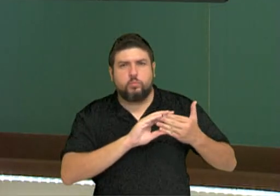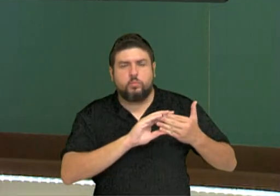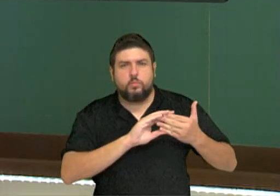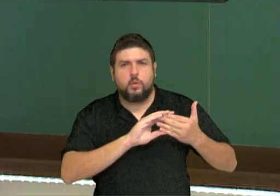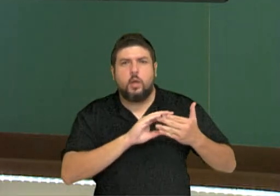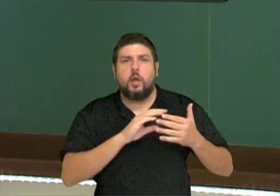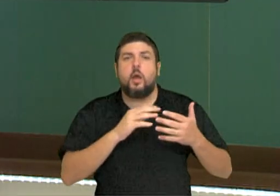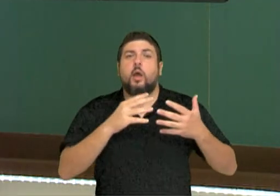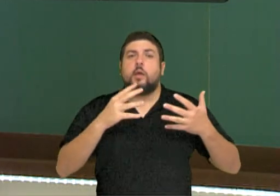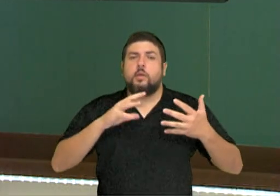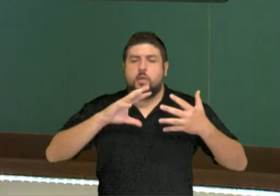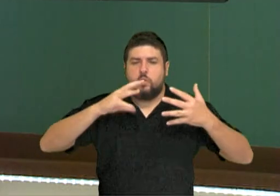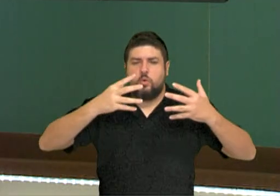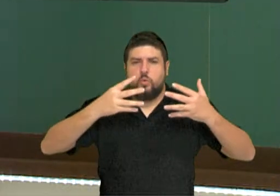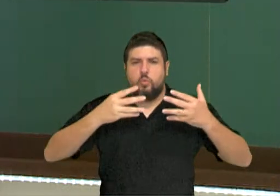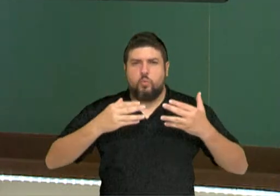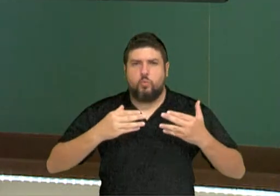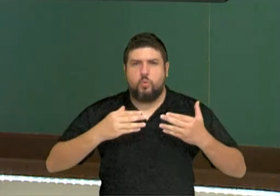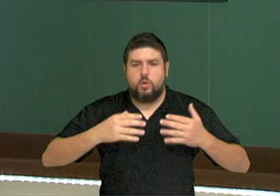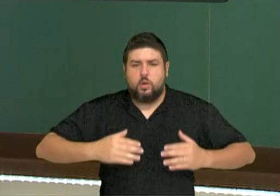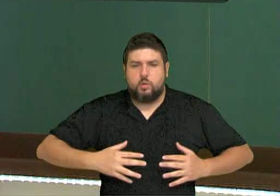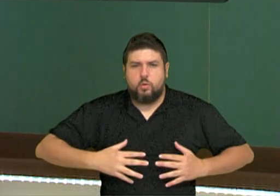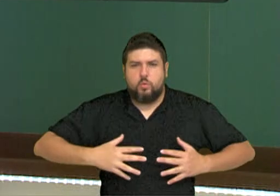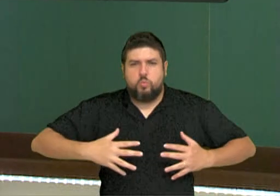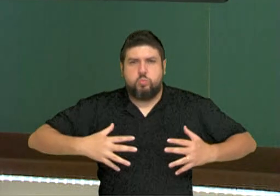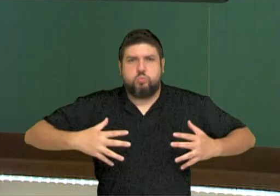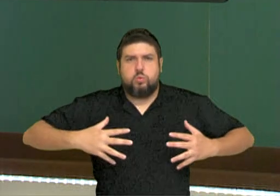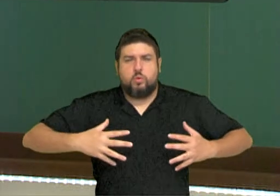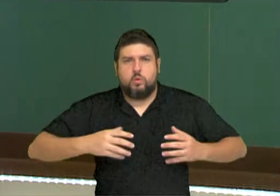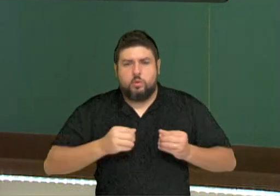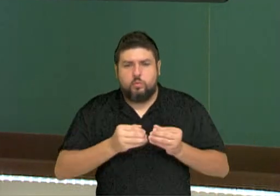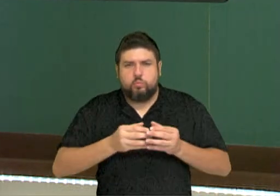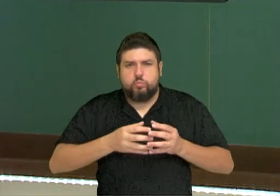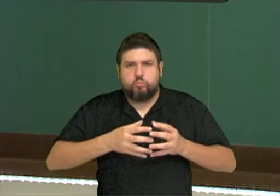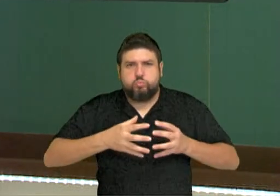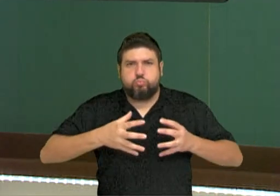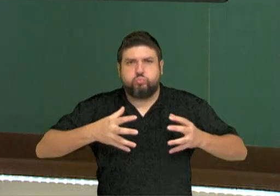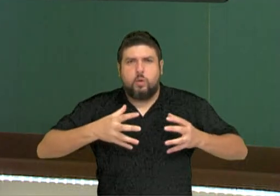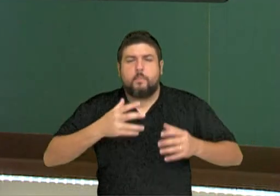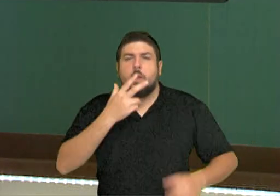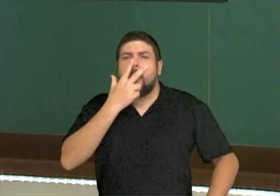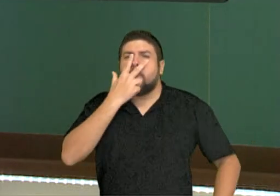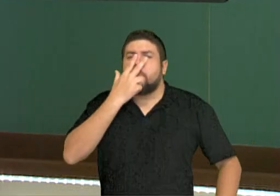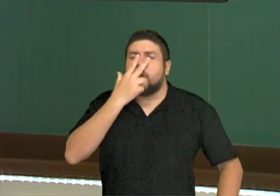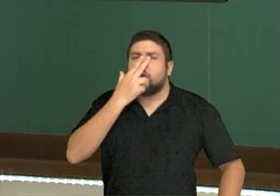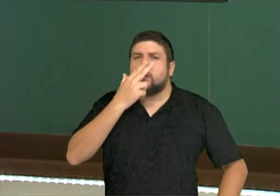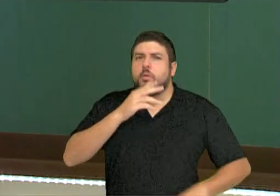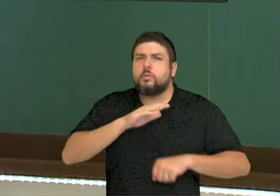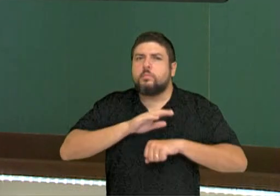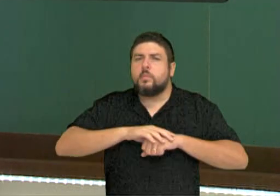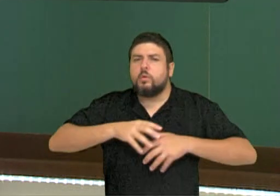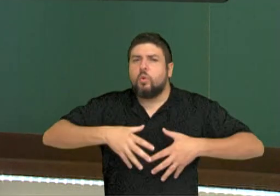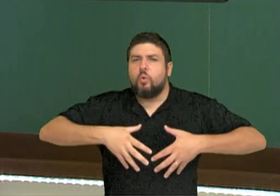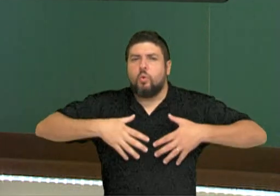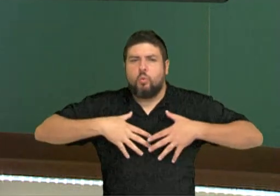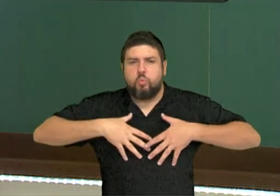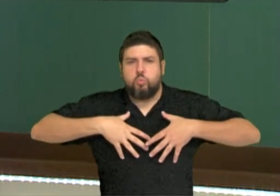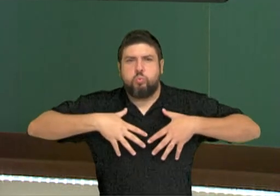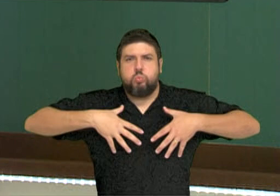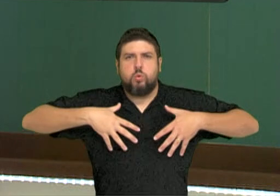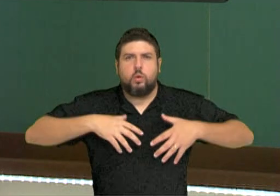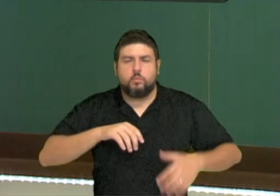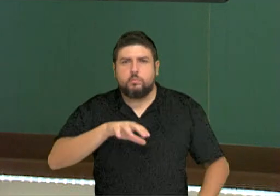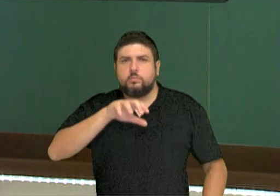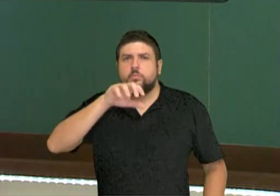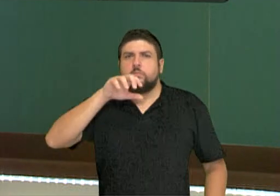nossas costelas se elevam, por isso que nós temos essa impressão de que ficamos com o peito estufado, por